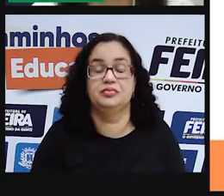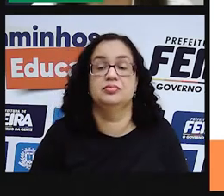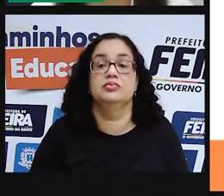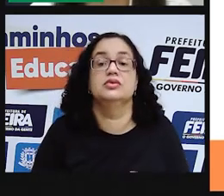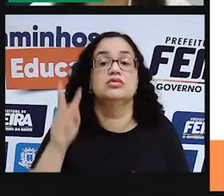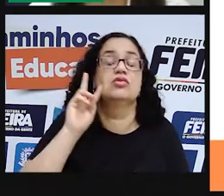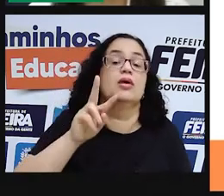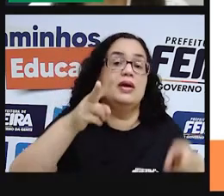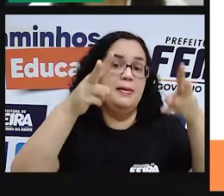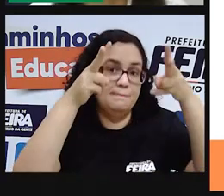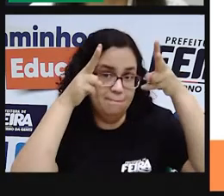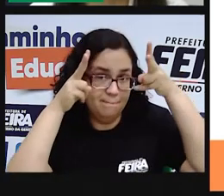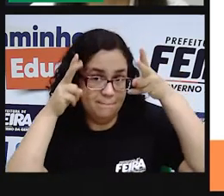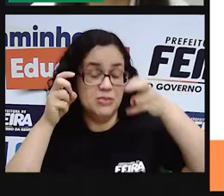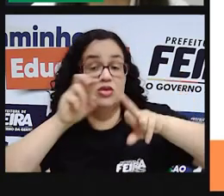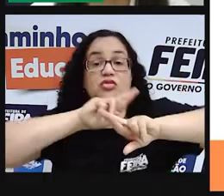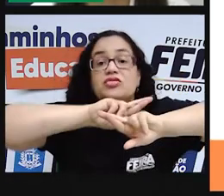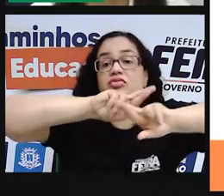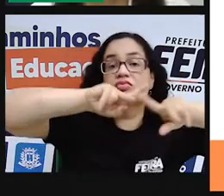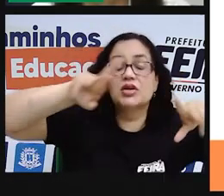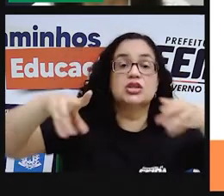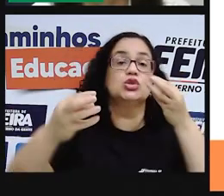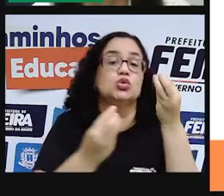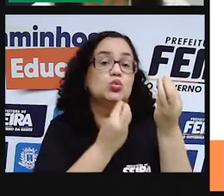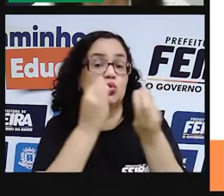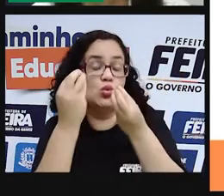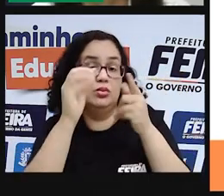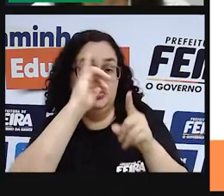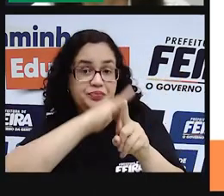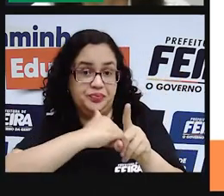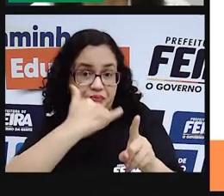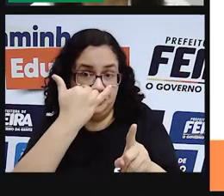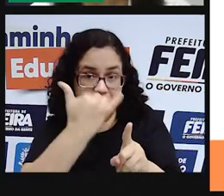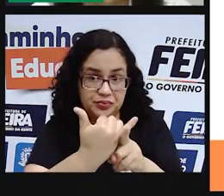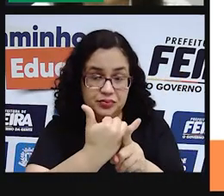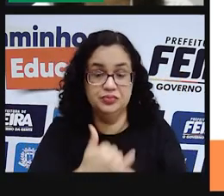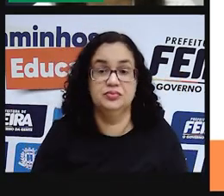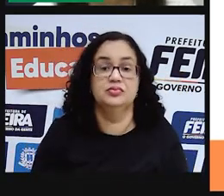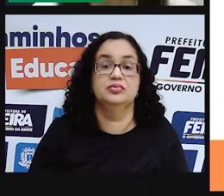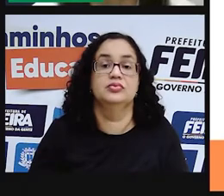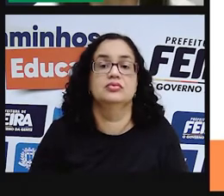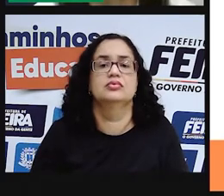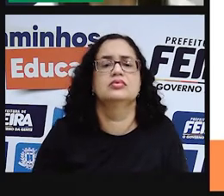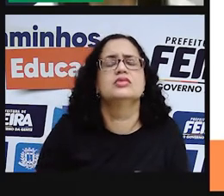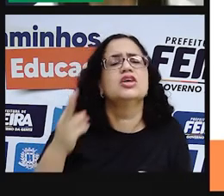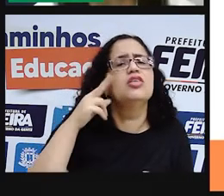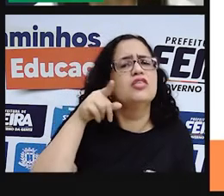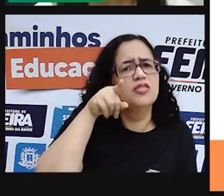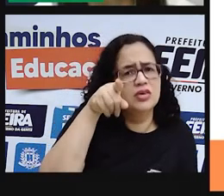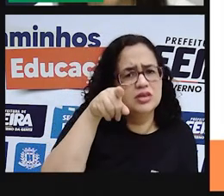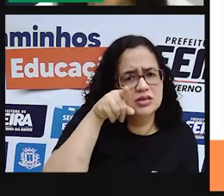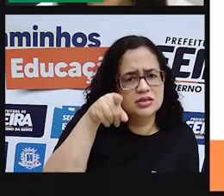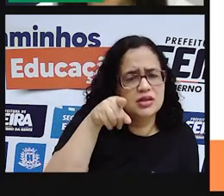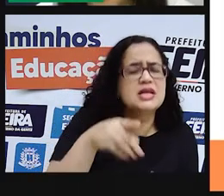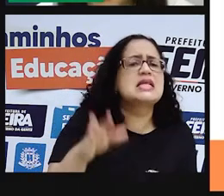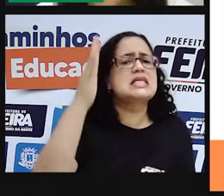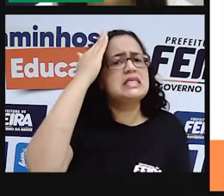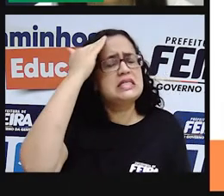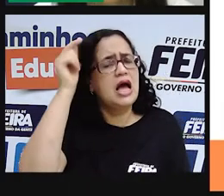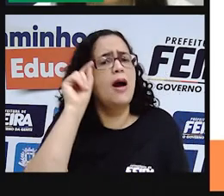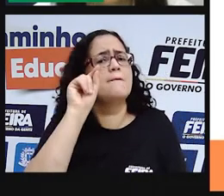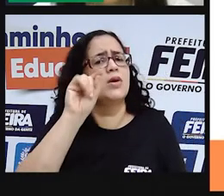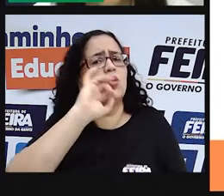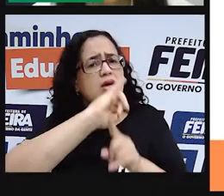gente observa aí as várias formas de bullying. E aí, você? Sabe o que é